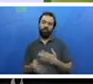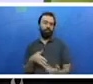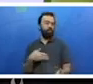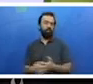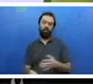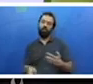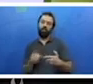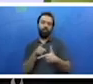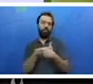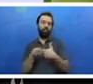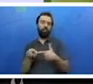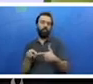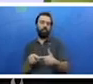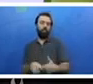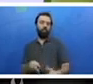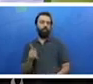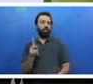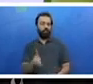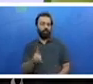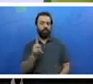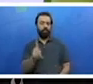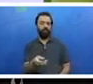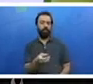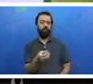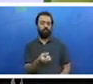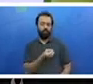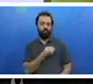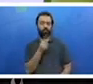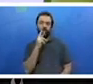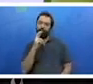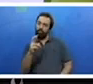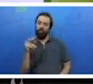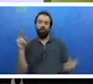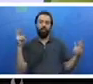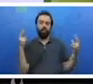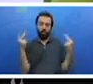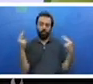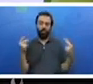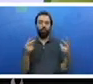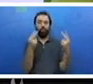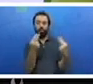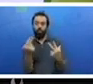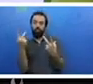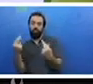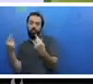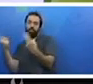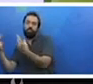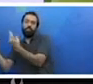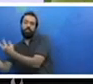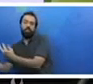eu fizer. Sempre tem que dar o mesmo resultado em todas